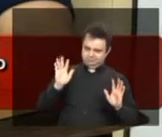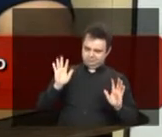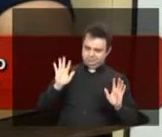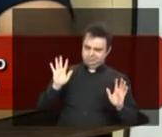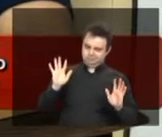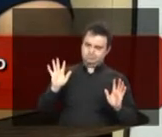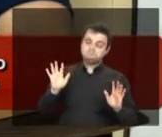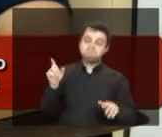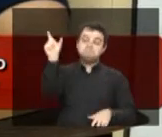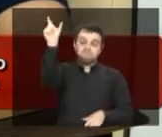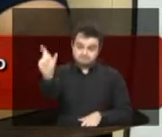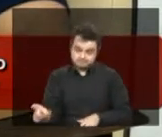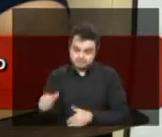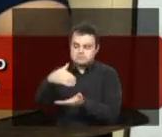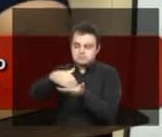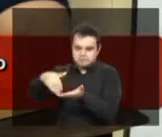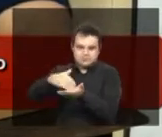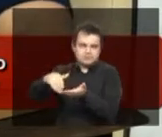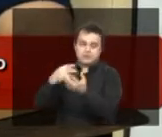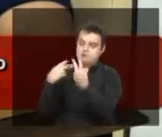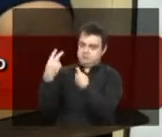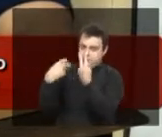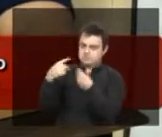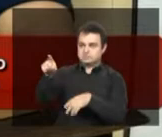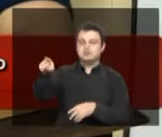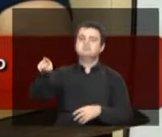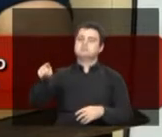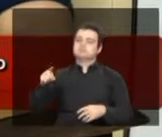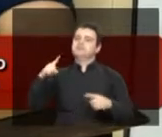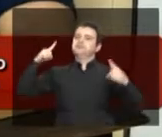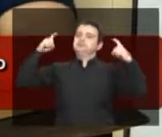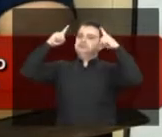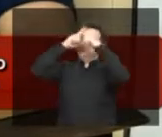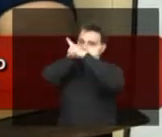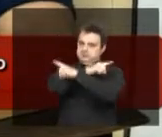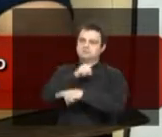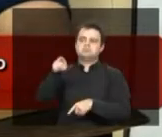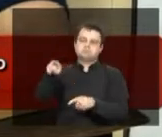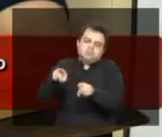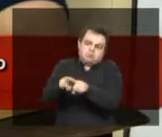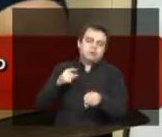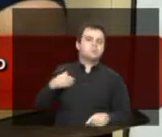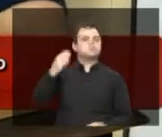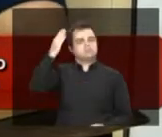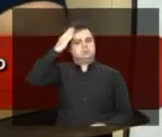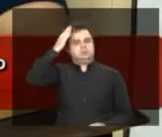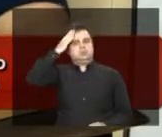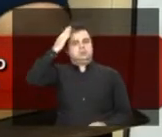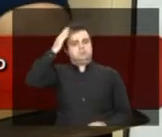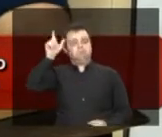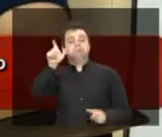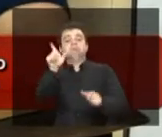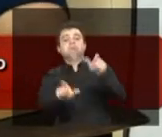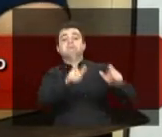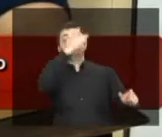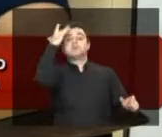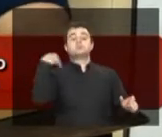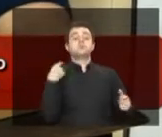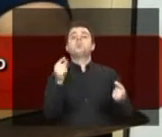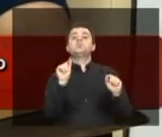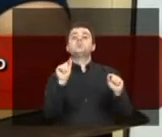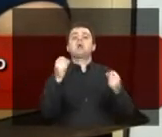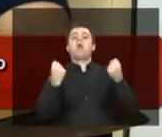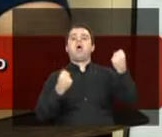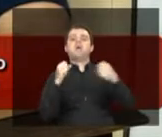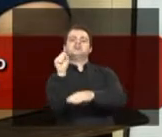secretário de trânsito, ele também enfrenta um grande desafio com alguns riopretenses que se esquecem de respeitar